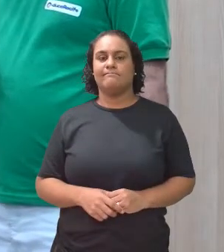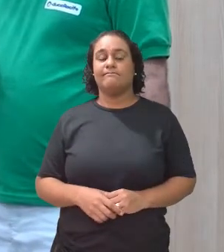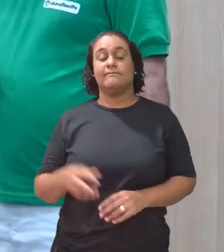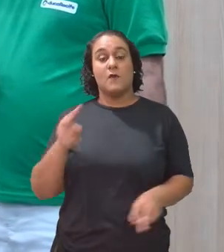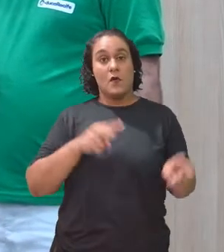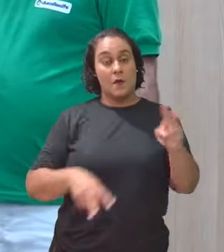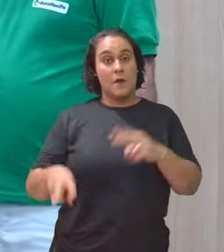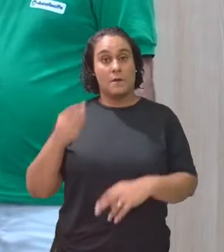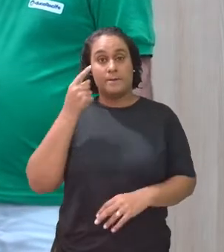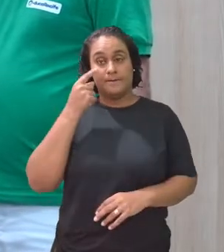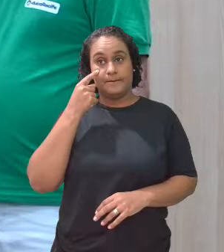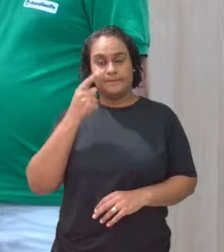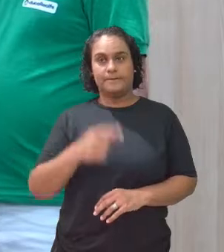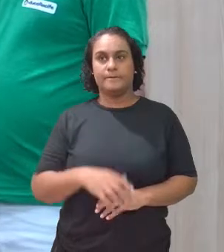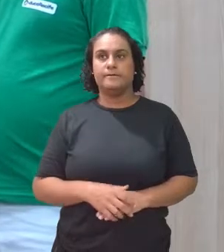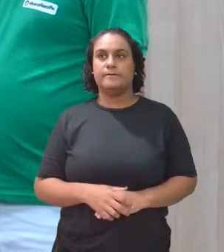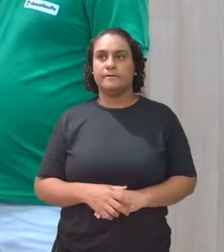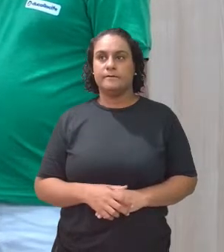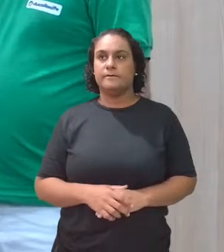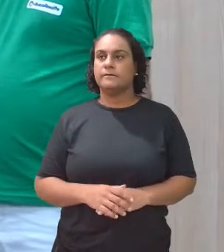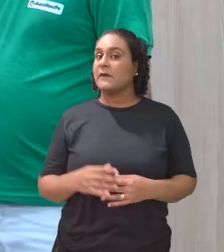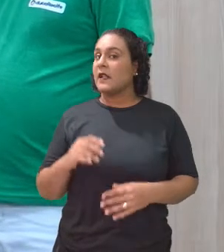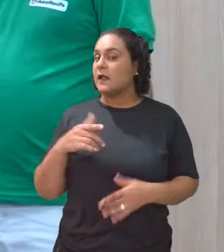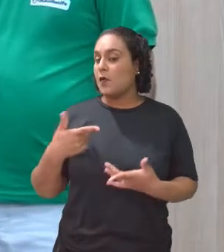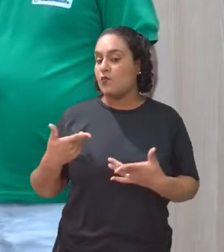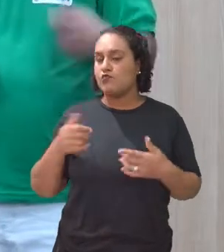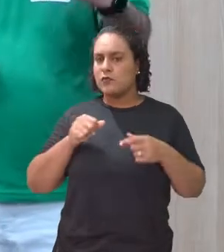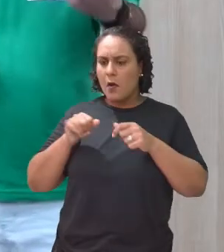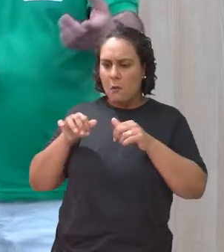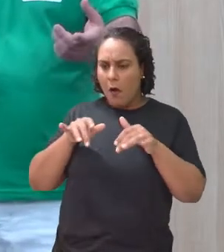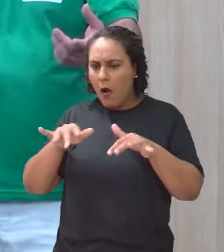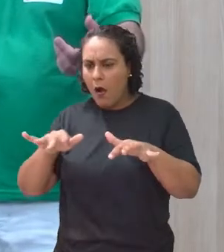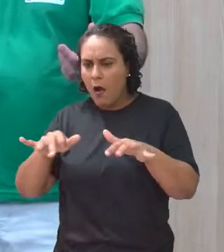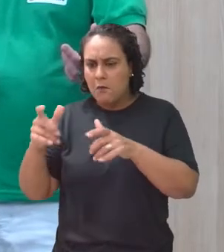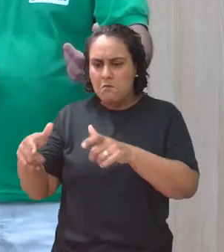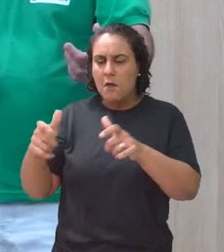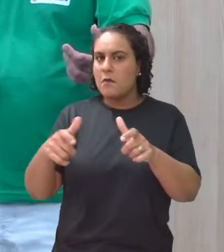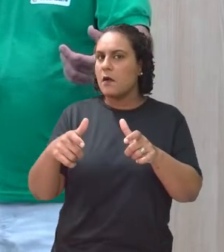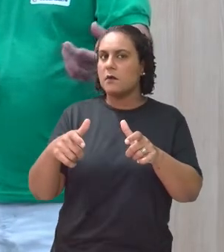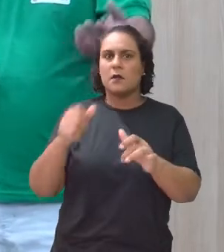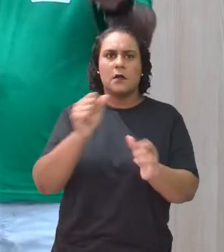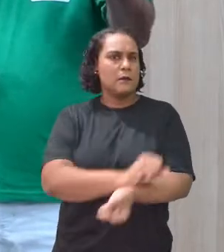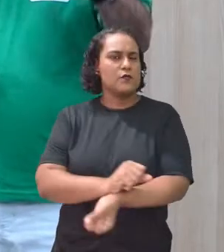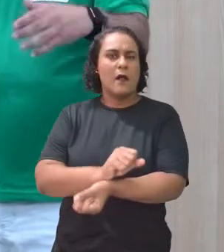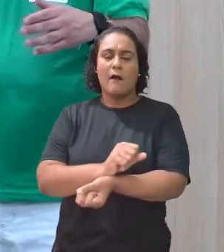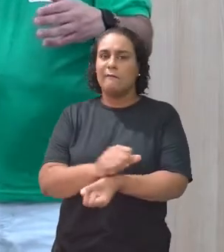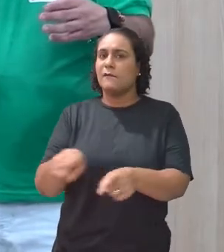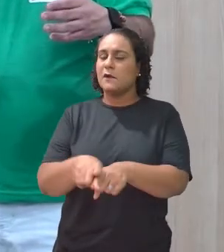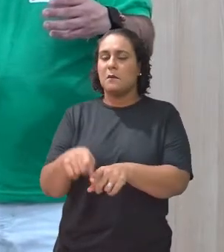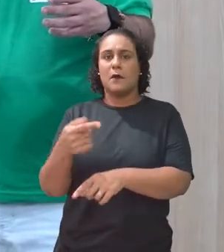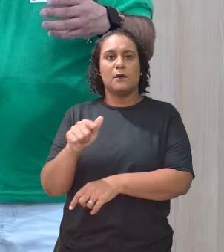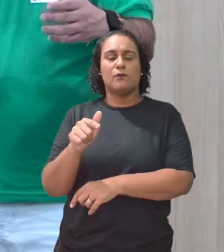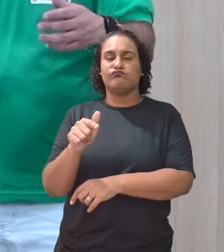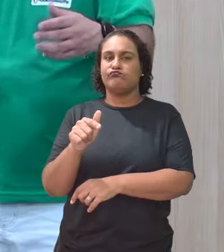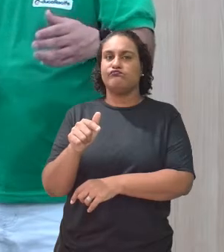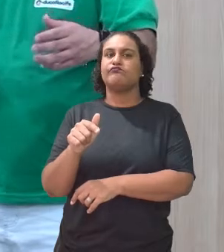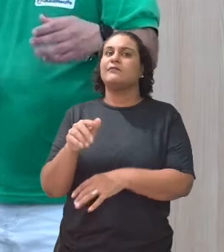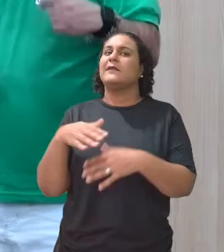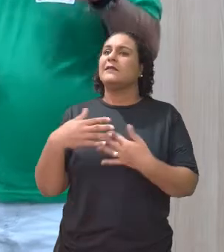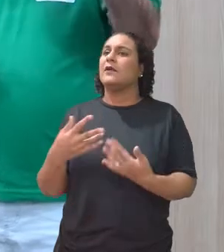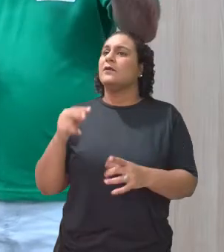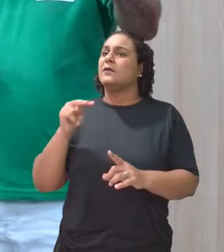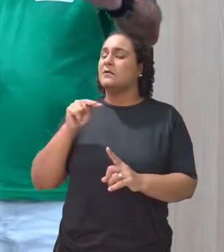observam, não conquistando territórios, eles não conquistaram escravos. E nessa